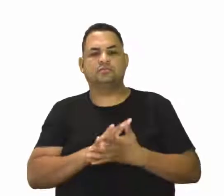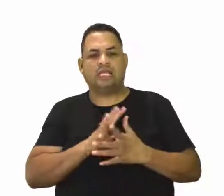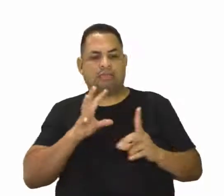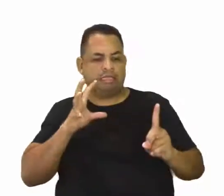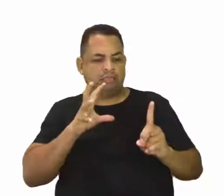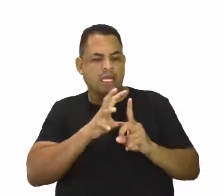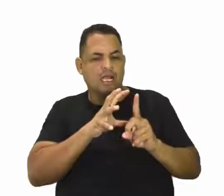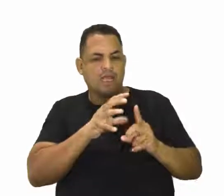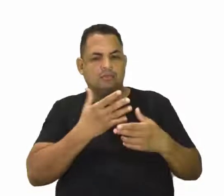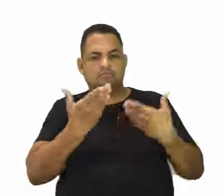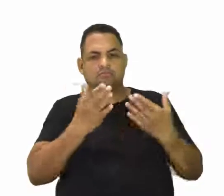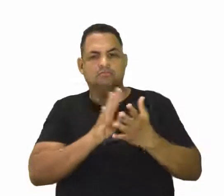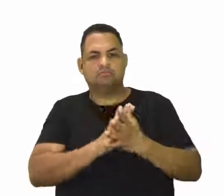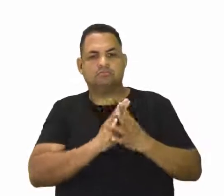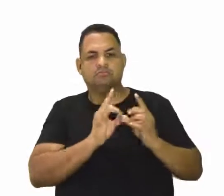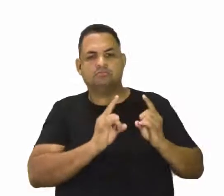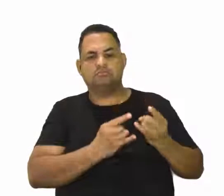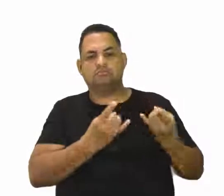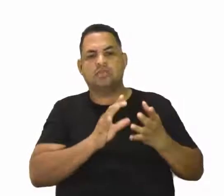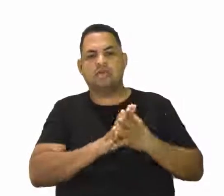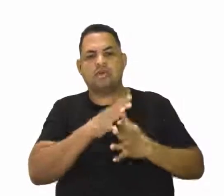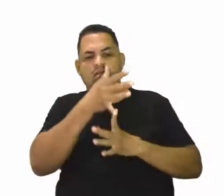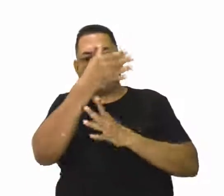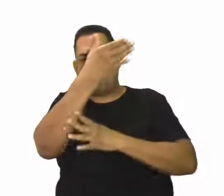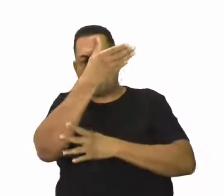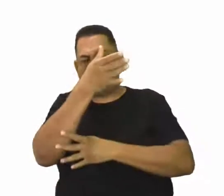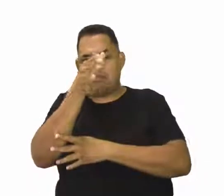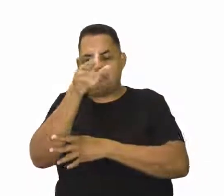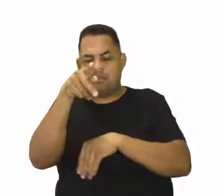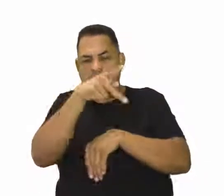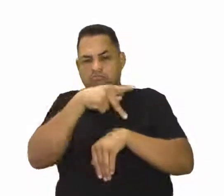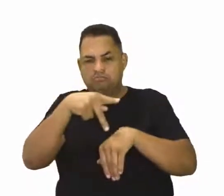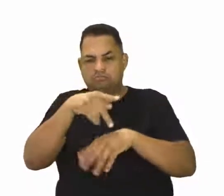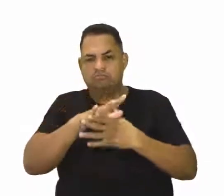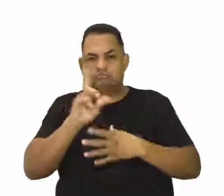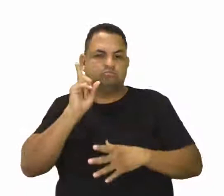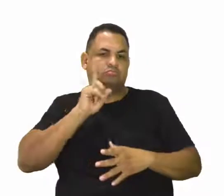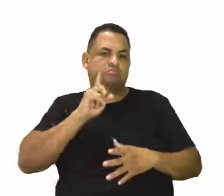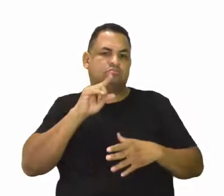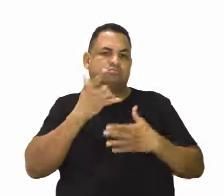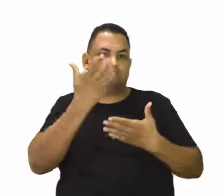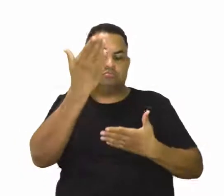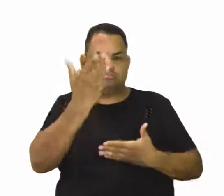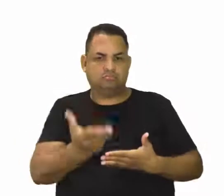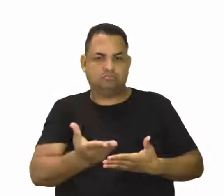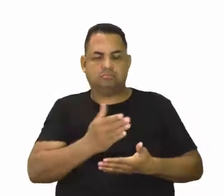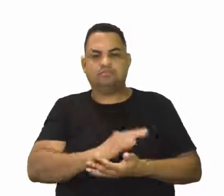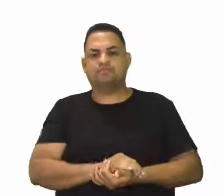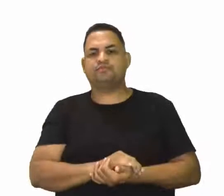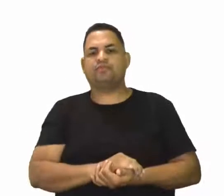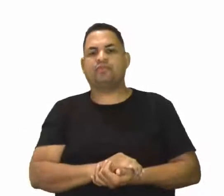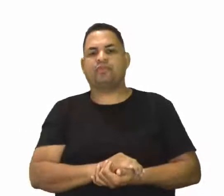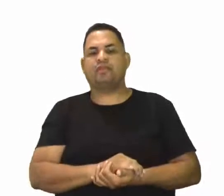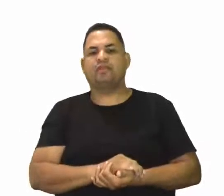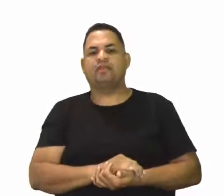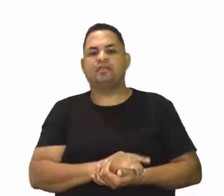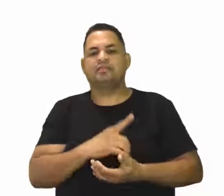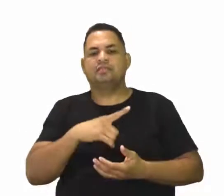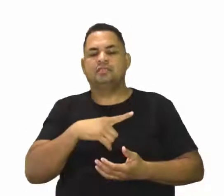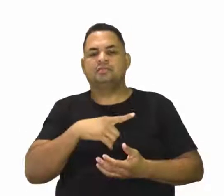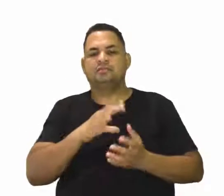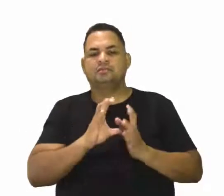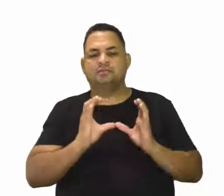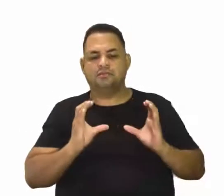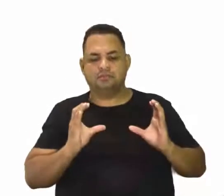atacado o patriotismo americano está ali ó e teve um